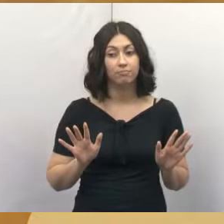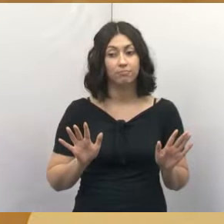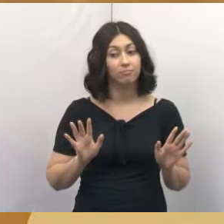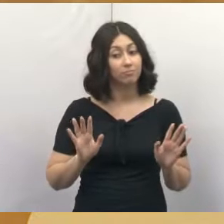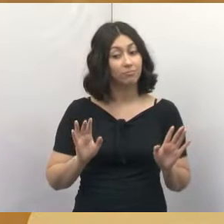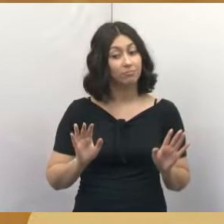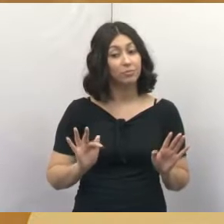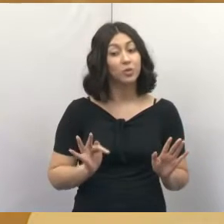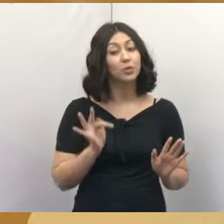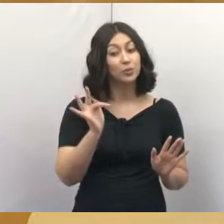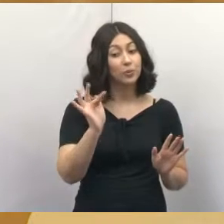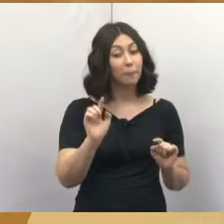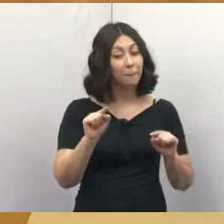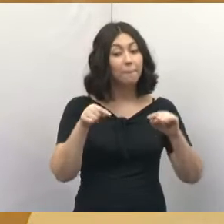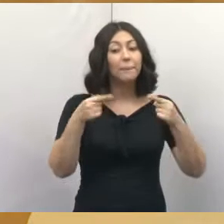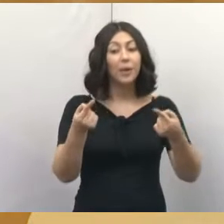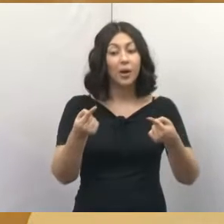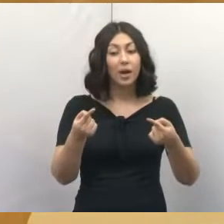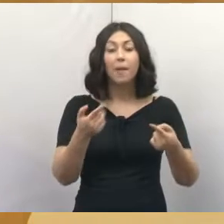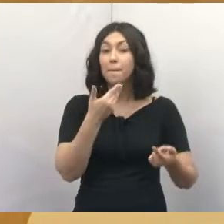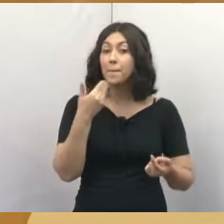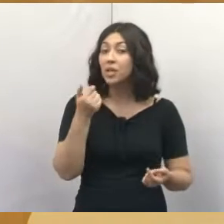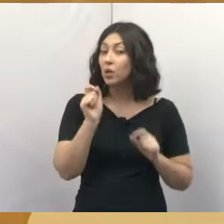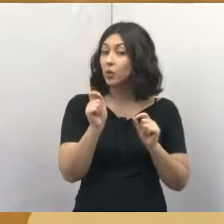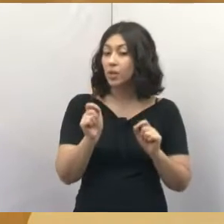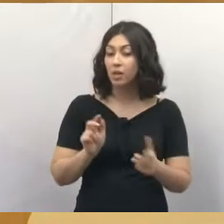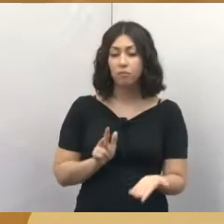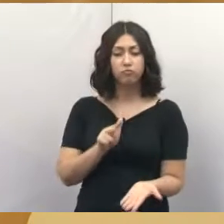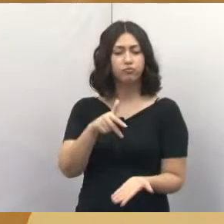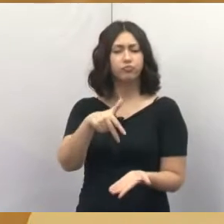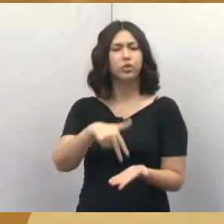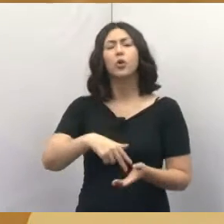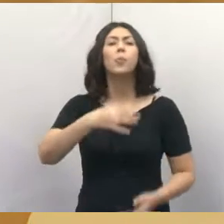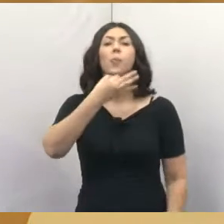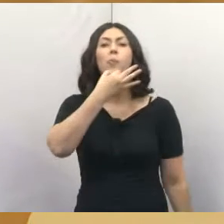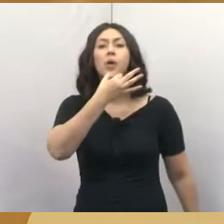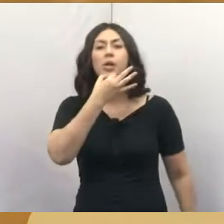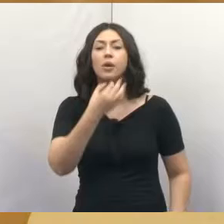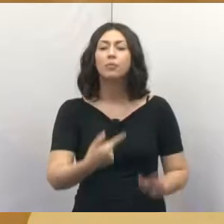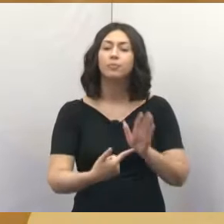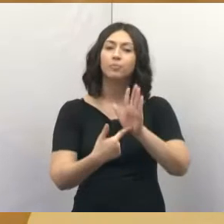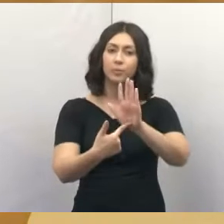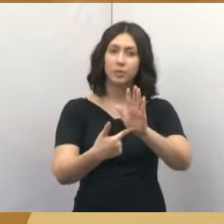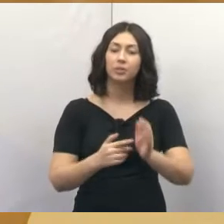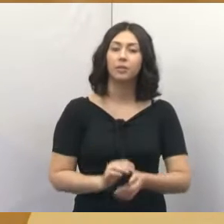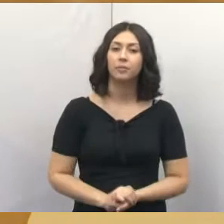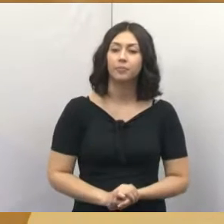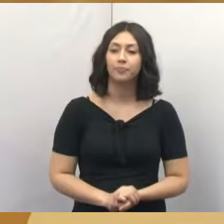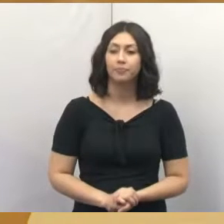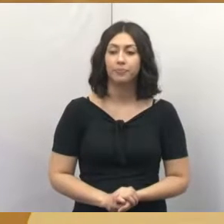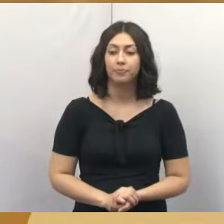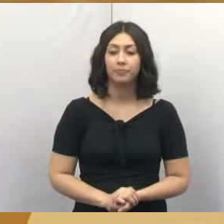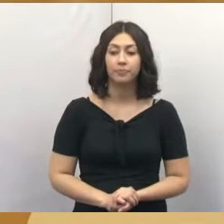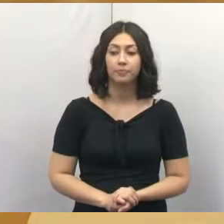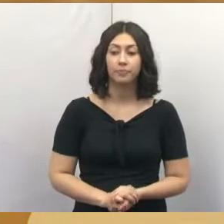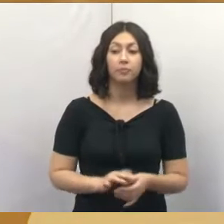sair pior do que vir aqui e defender o ponto de vista de maneira realista. Então fica